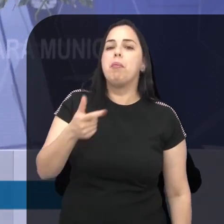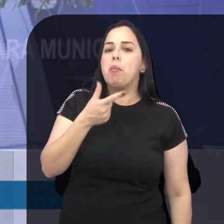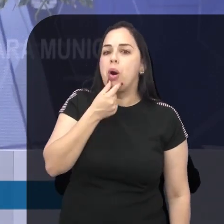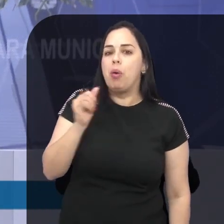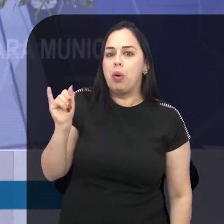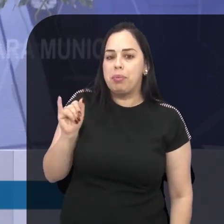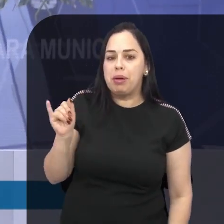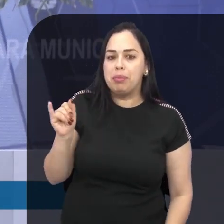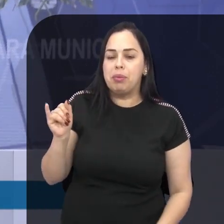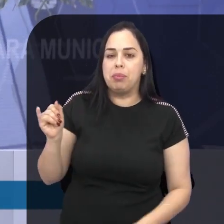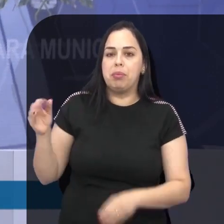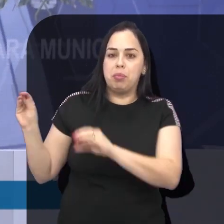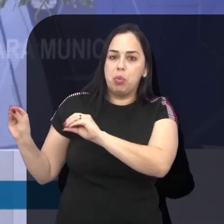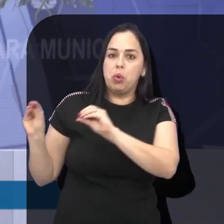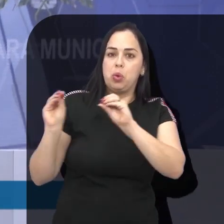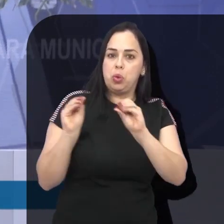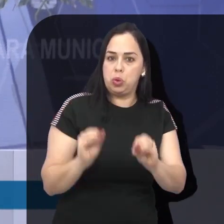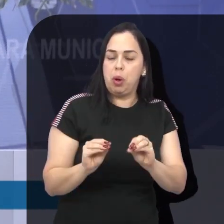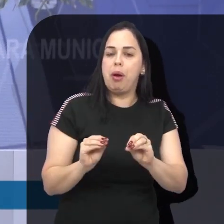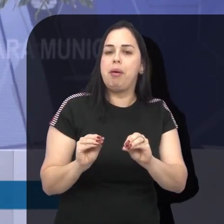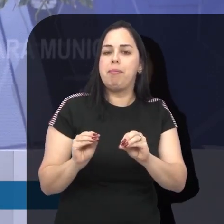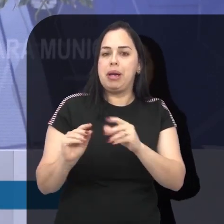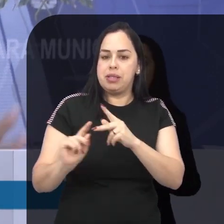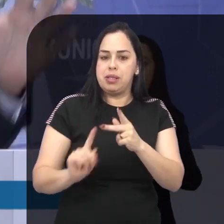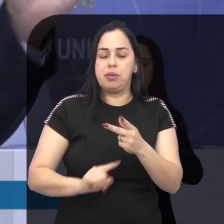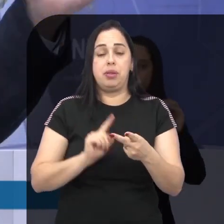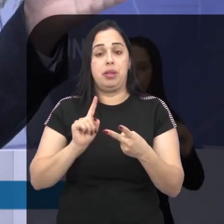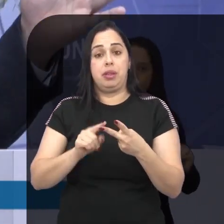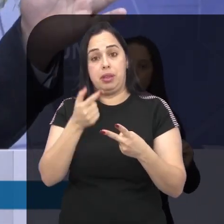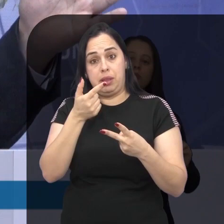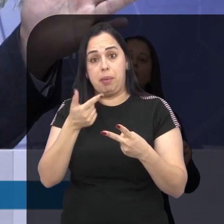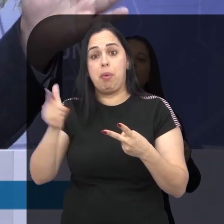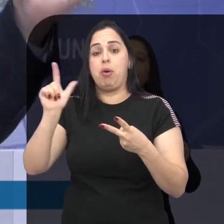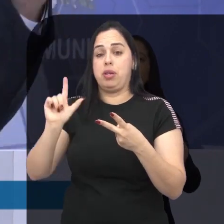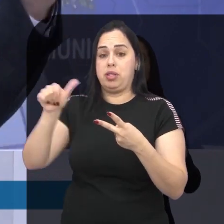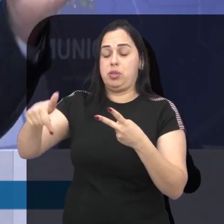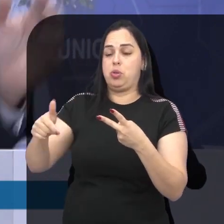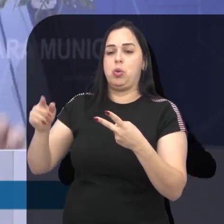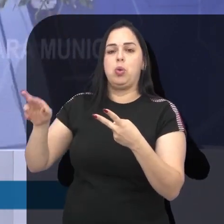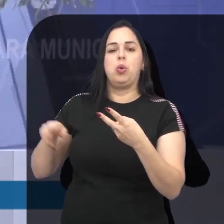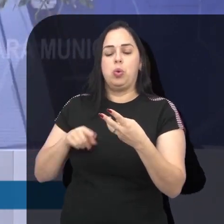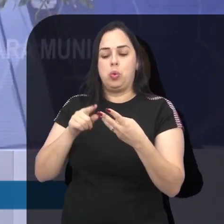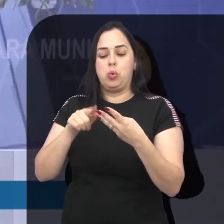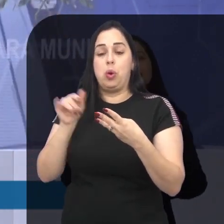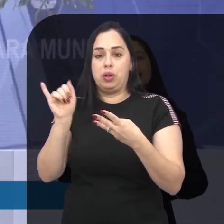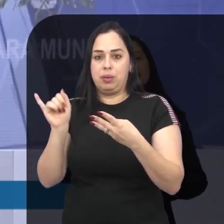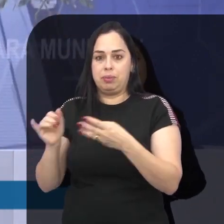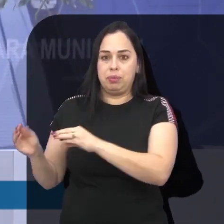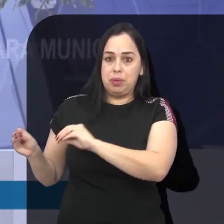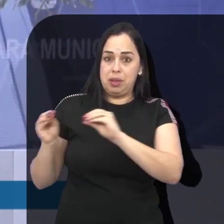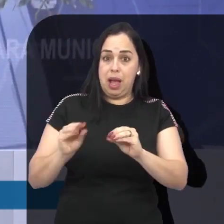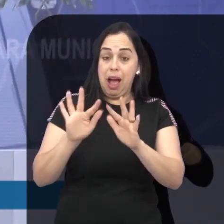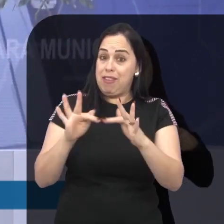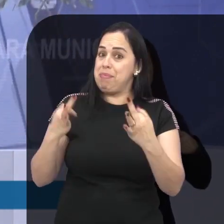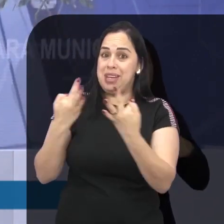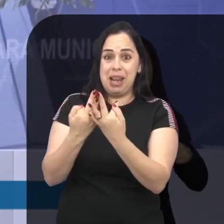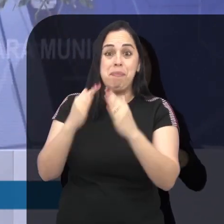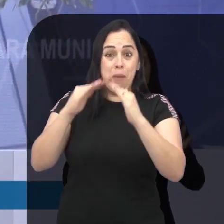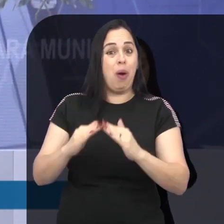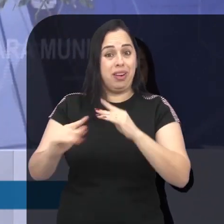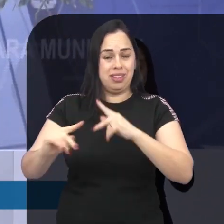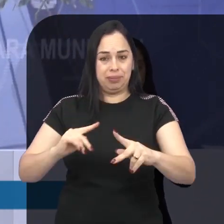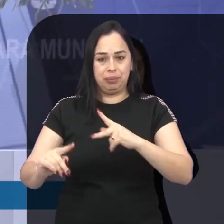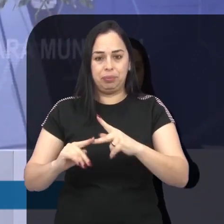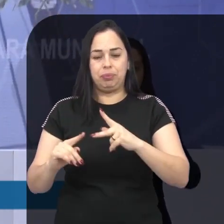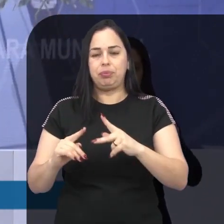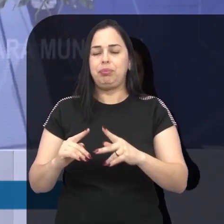Gualtinho, depois, infelizmente ficou pouco tempo entre nós, depois chegou o Renato, depois veio o José Manuel. Então hoje nossa família está toda aqui